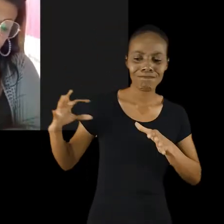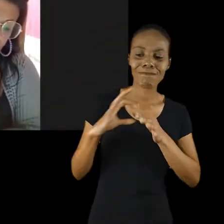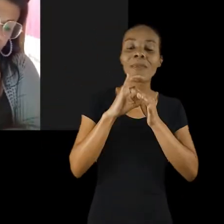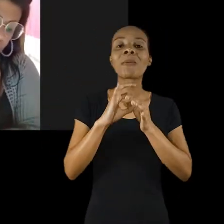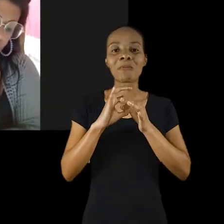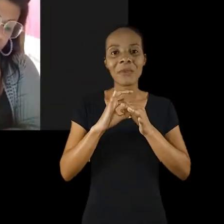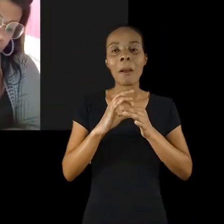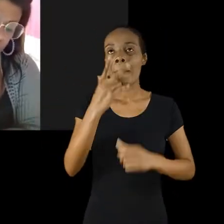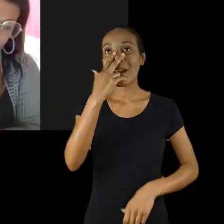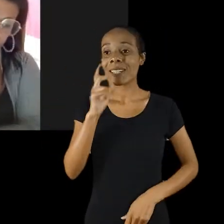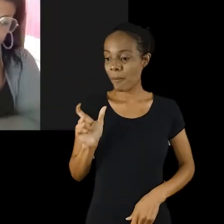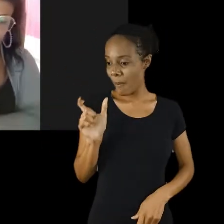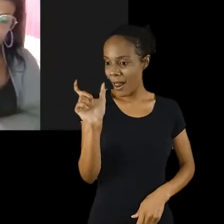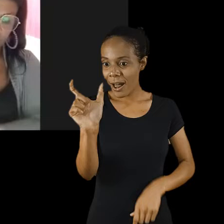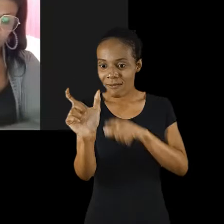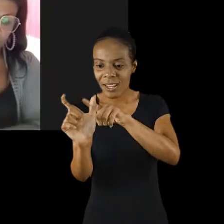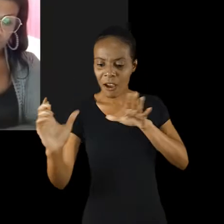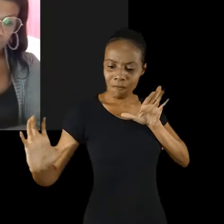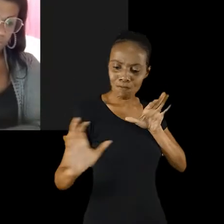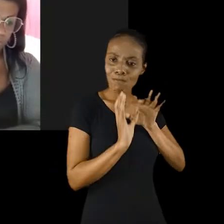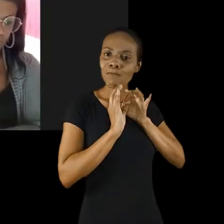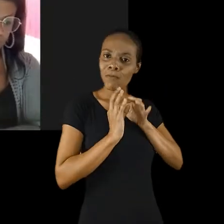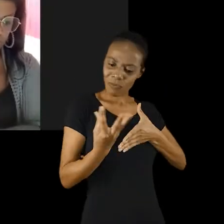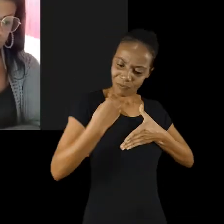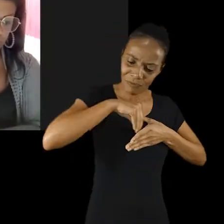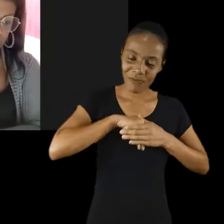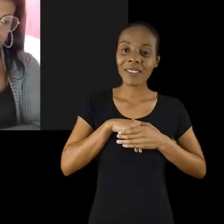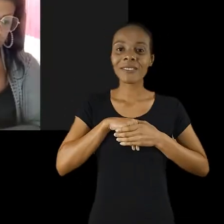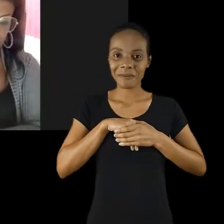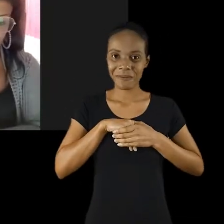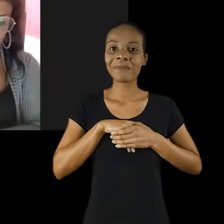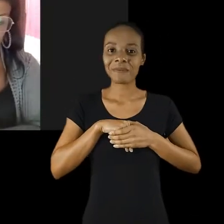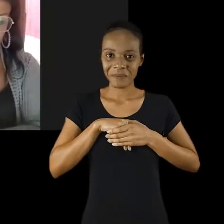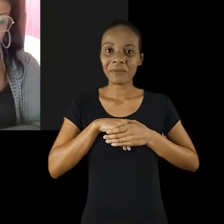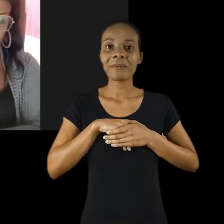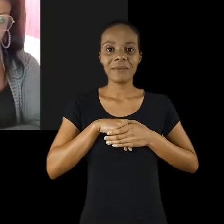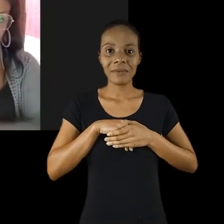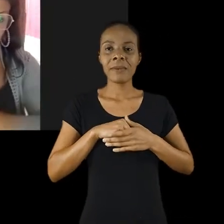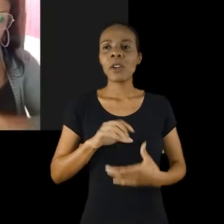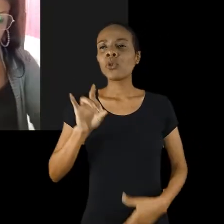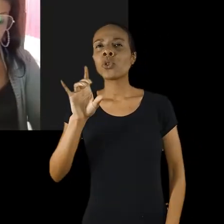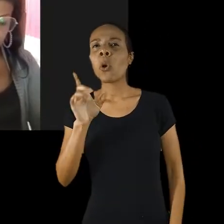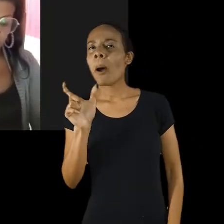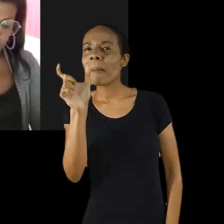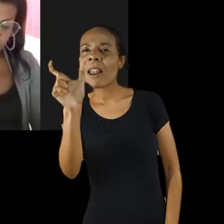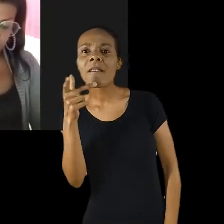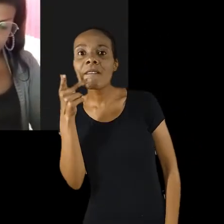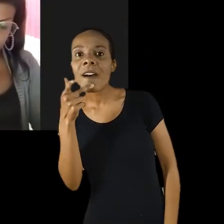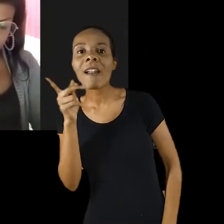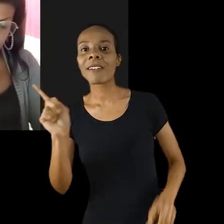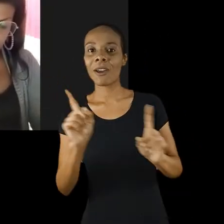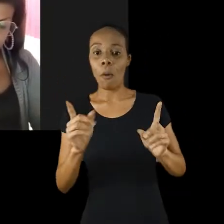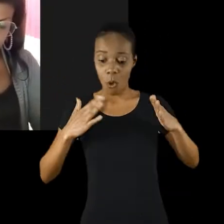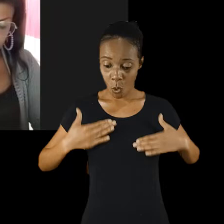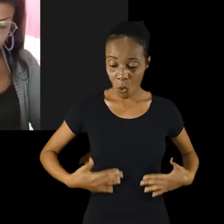essa segunda veia, assim, sabe? Ela corre no meu sangue. Eu digo que eu sem a palavra, e aí não a palavra só a fala, né? Mas o